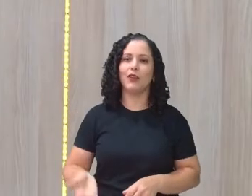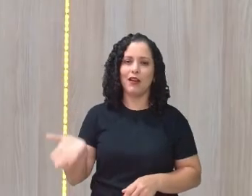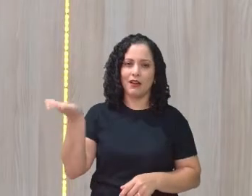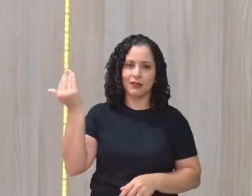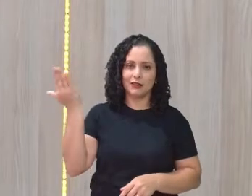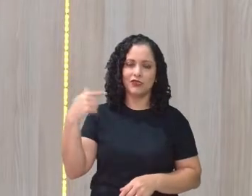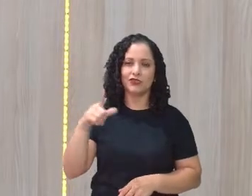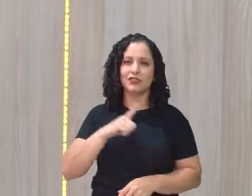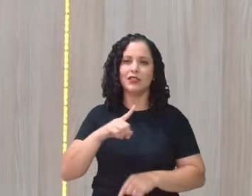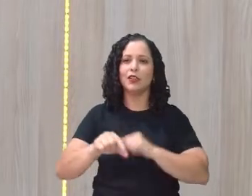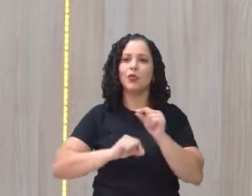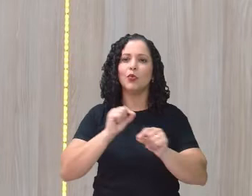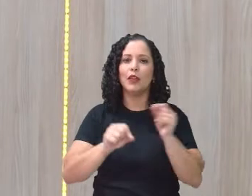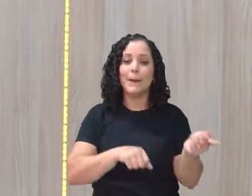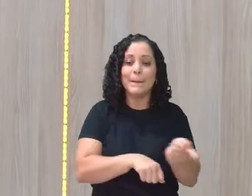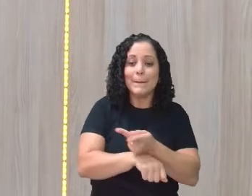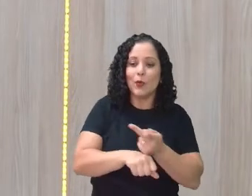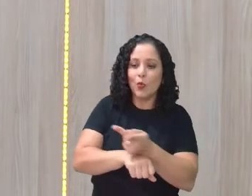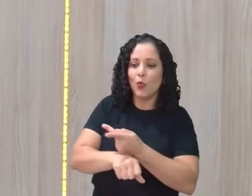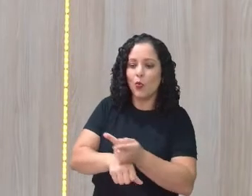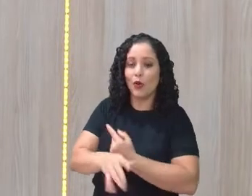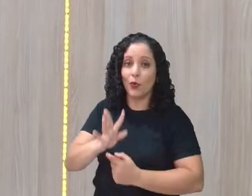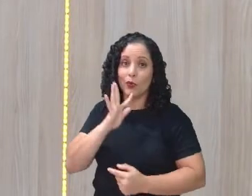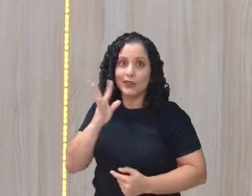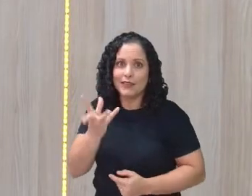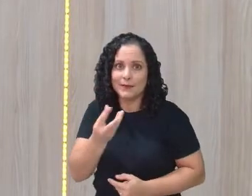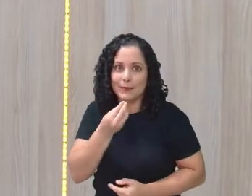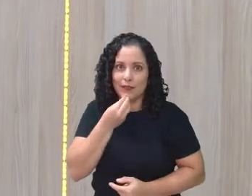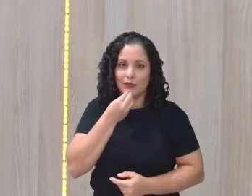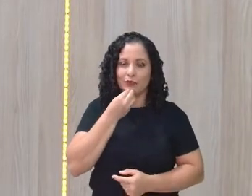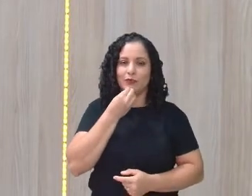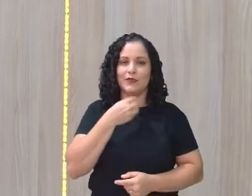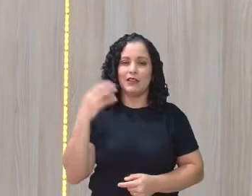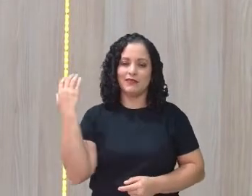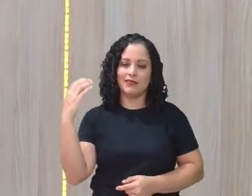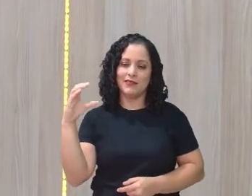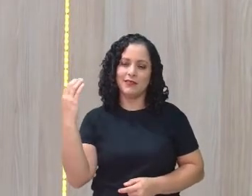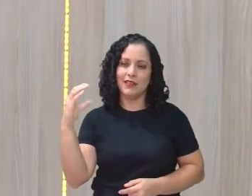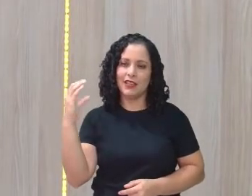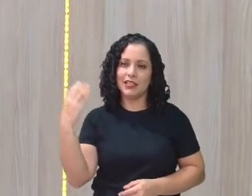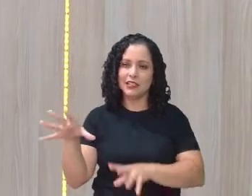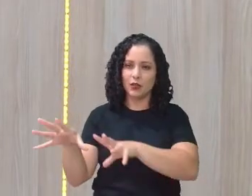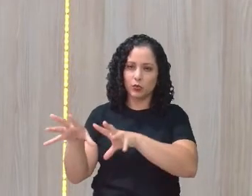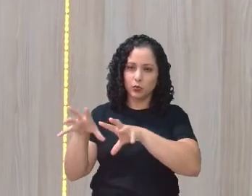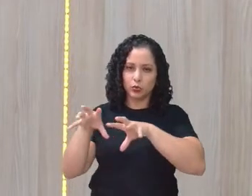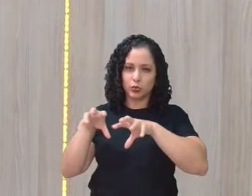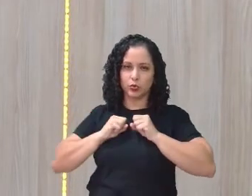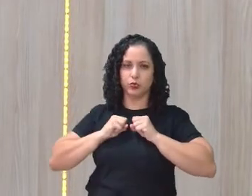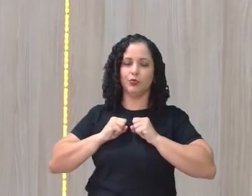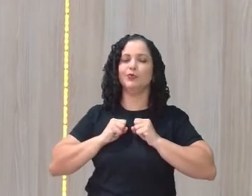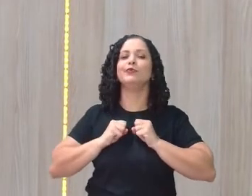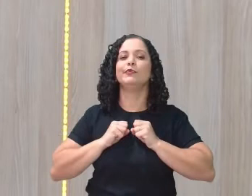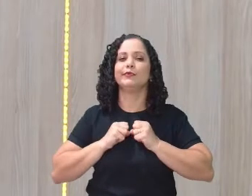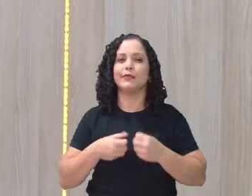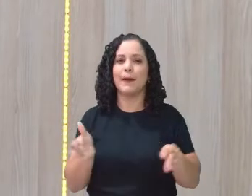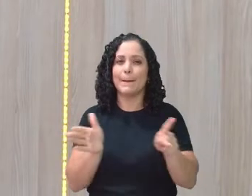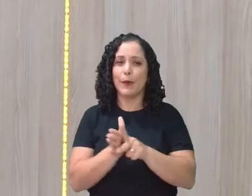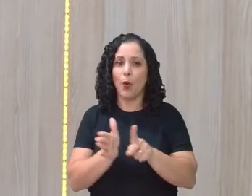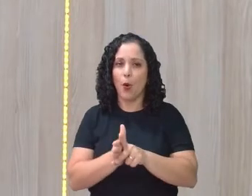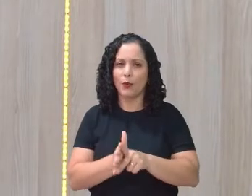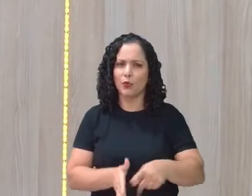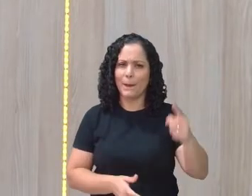uma incessante busca pelo saber, né? Esse saber científico, esse saber que vinha da razão,